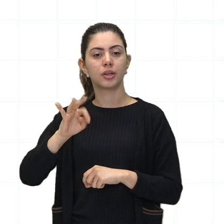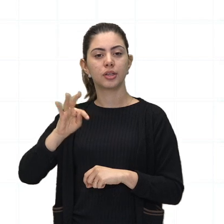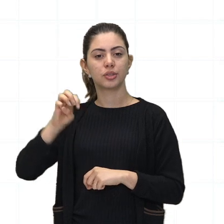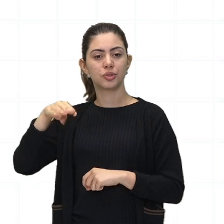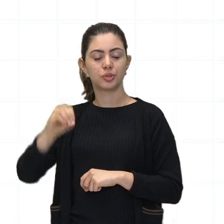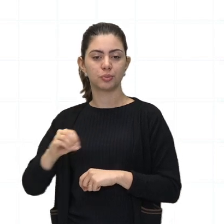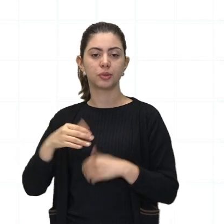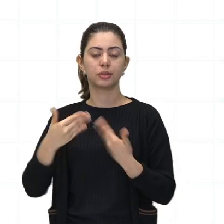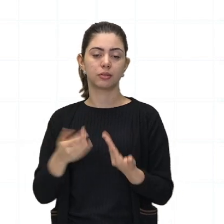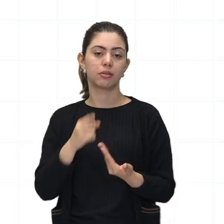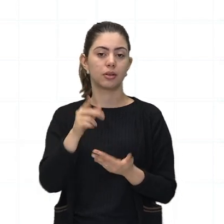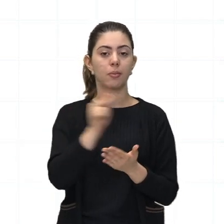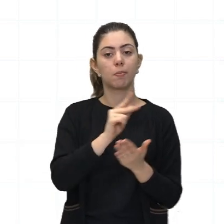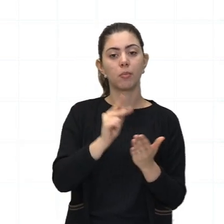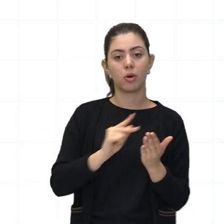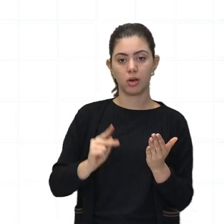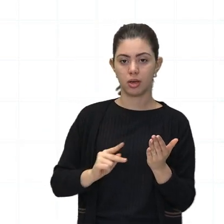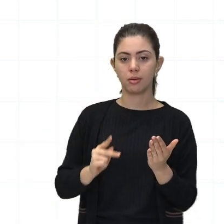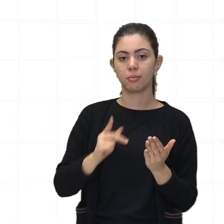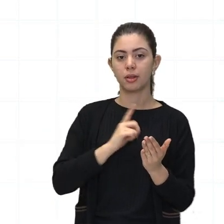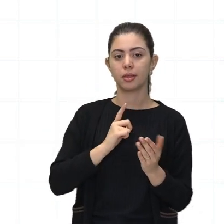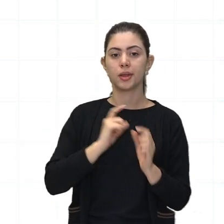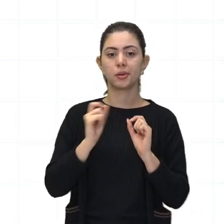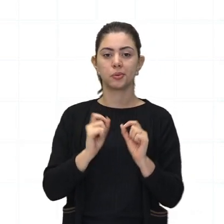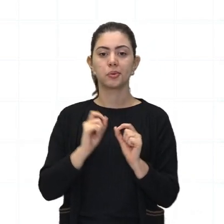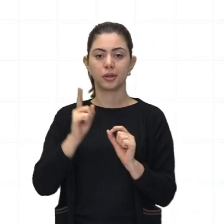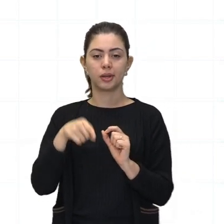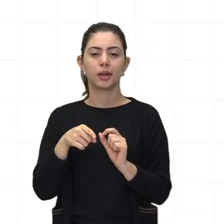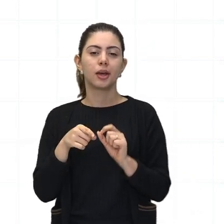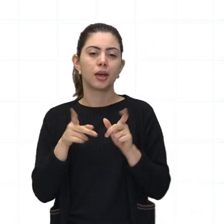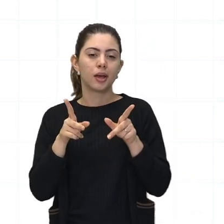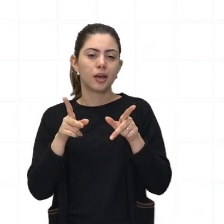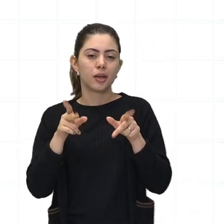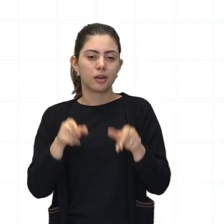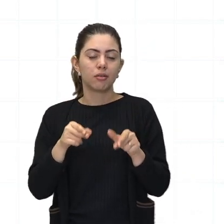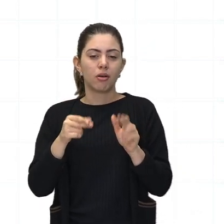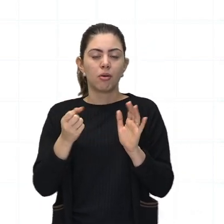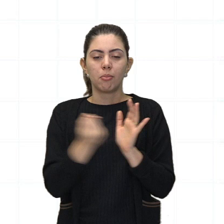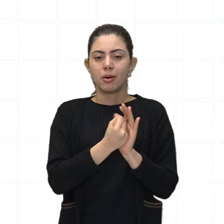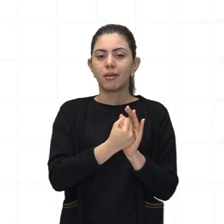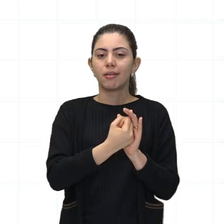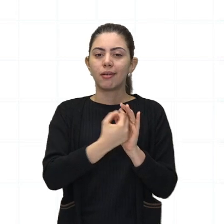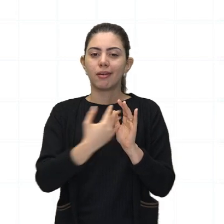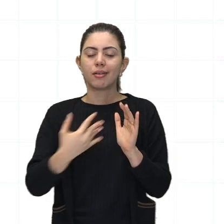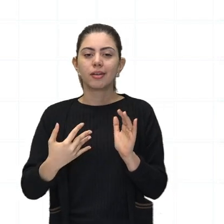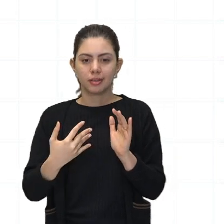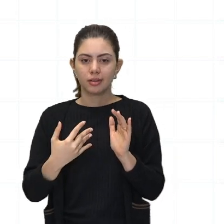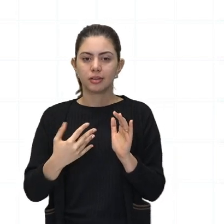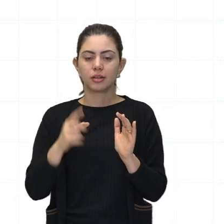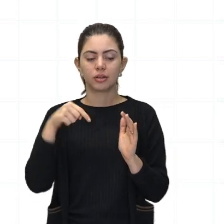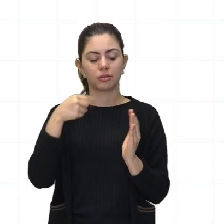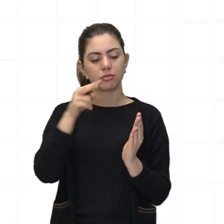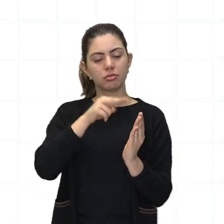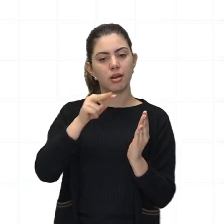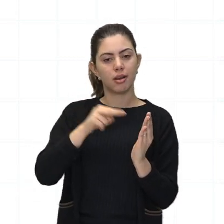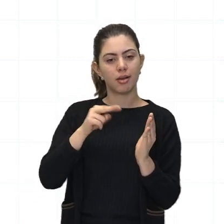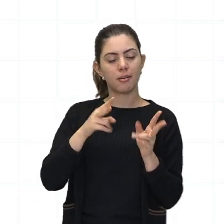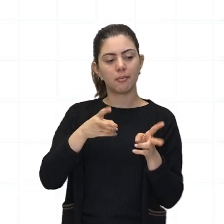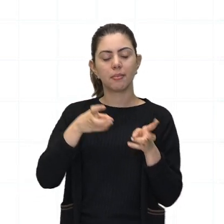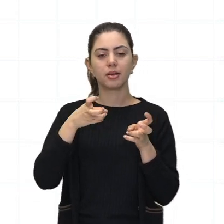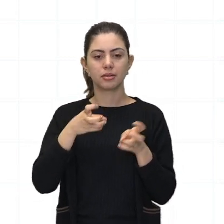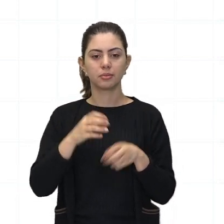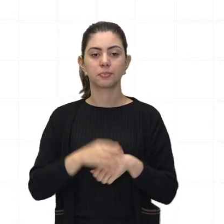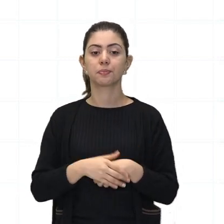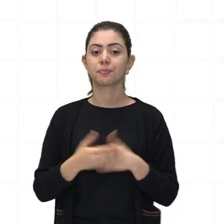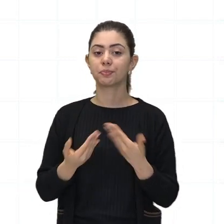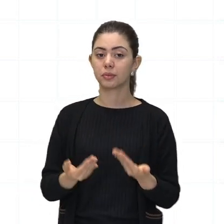muitas vezes possuem um ritmo marcado, criando uma cadência que pode ser percebida na leitura em voz alta. Então, os primeiros poemas,